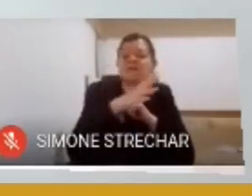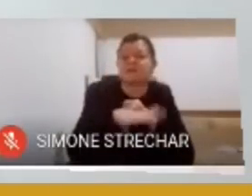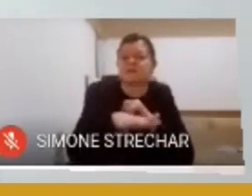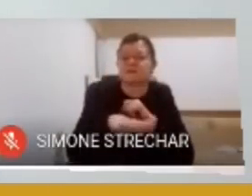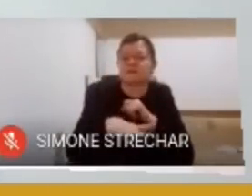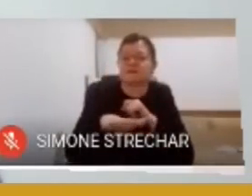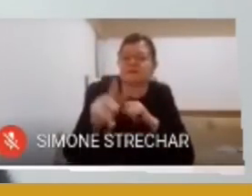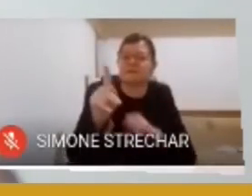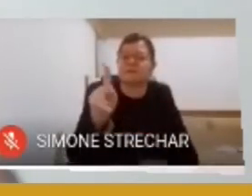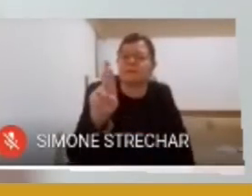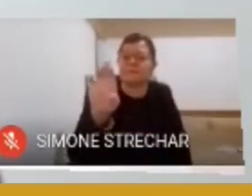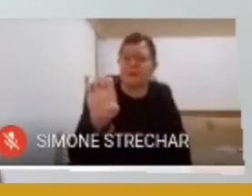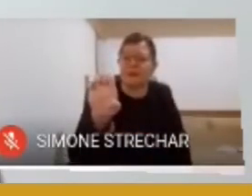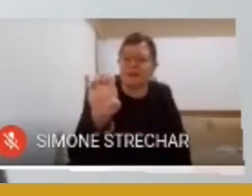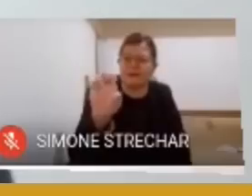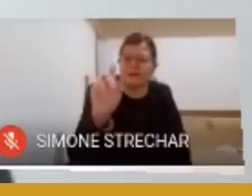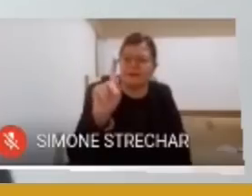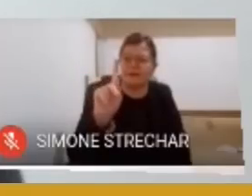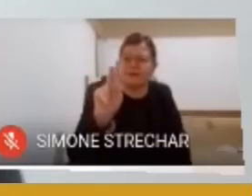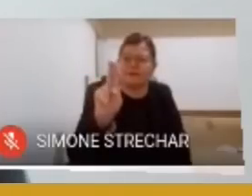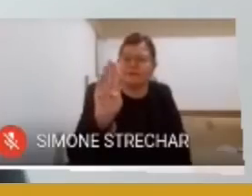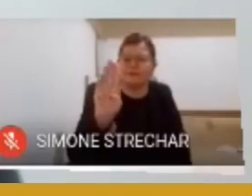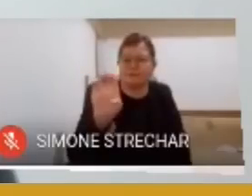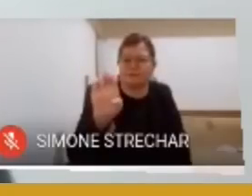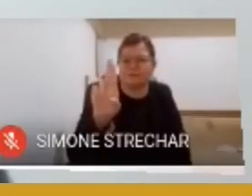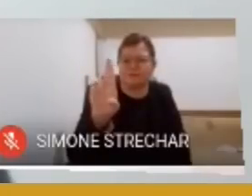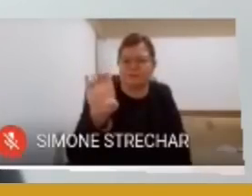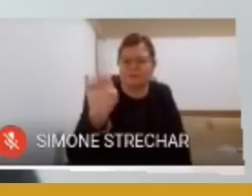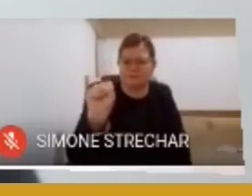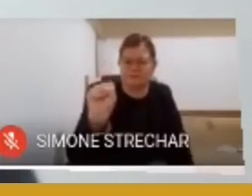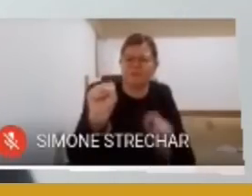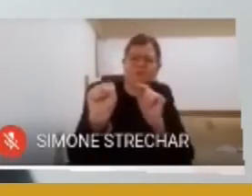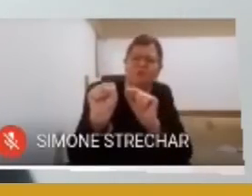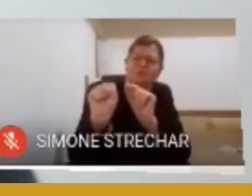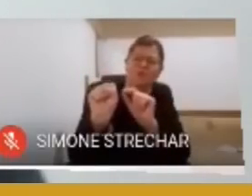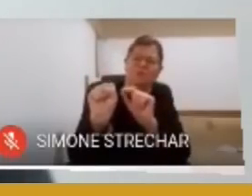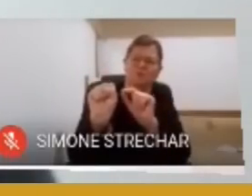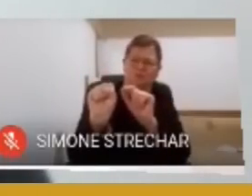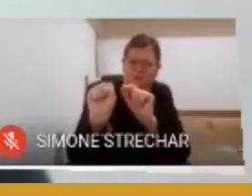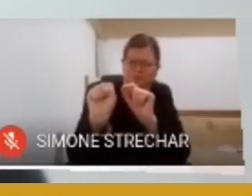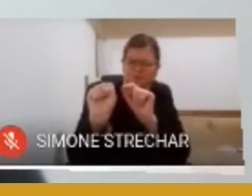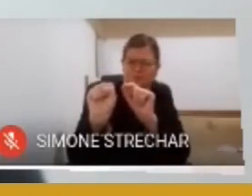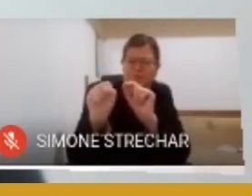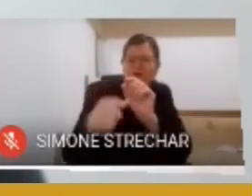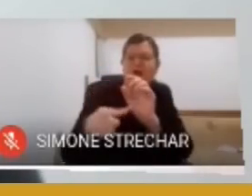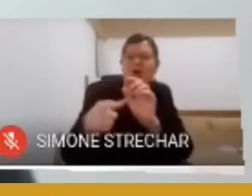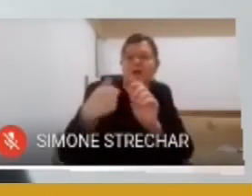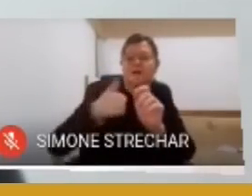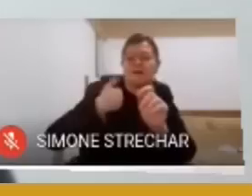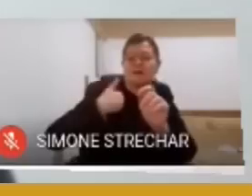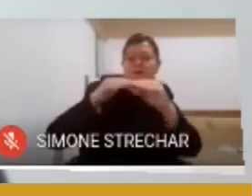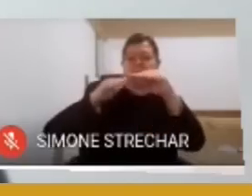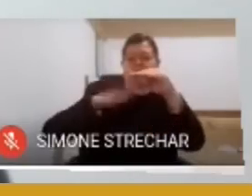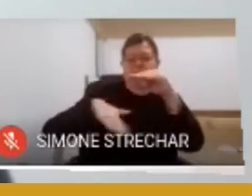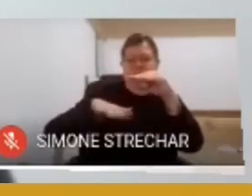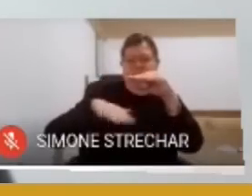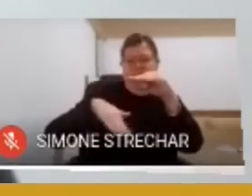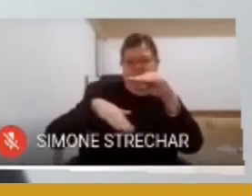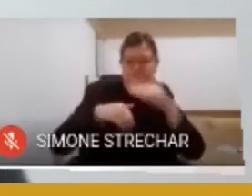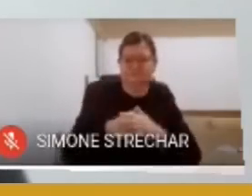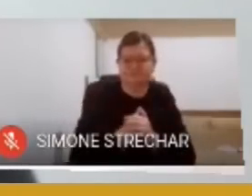do aspecto da puberdade dela. Então, a pedofilia, ela é esse desejo, não é um crime.